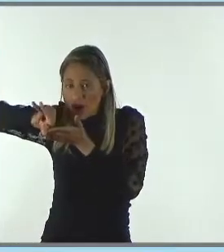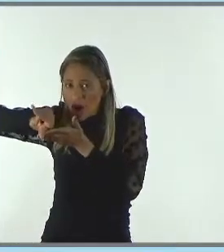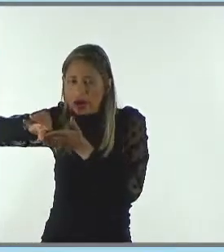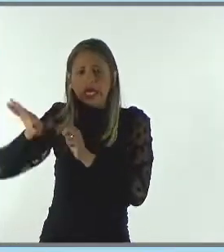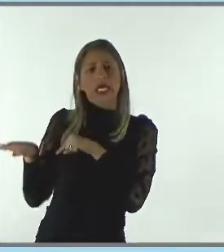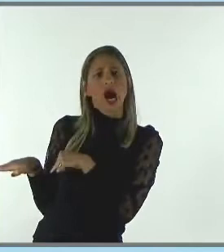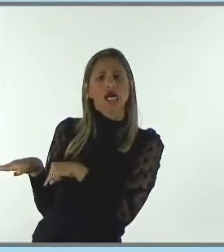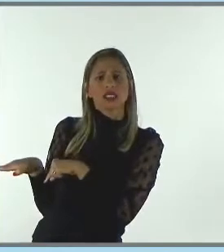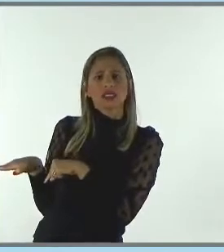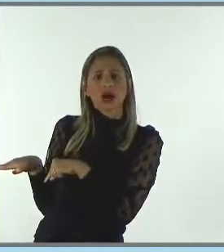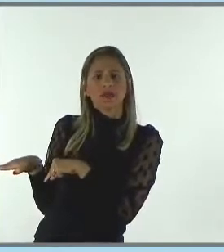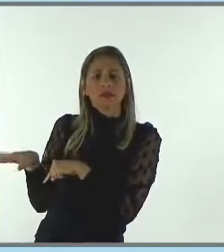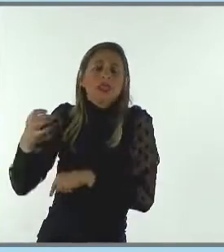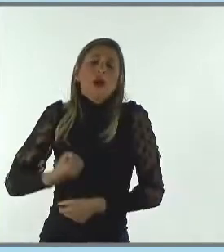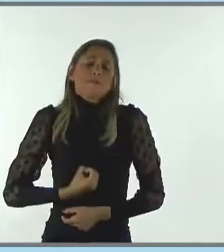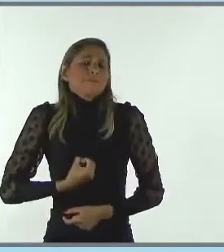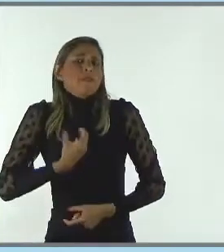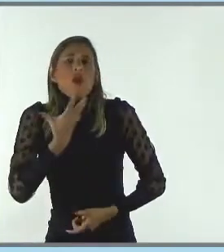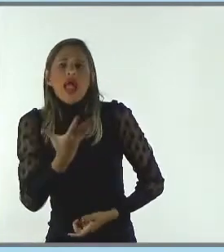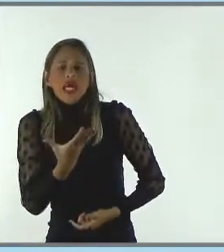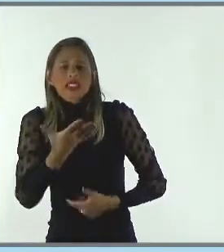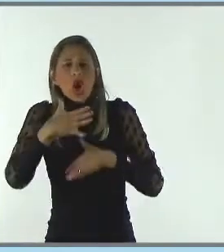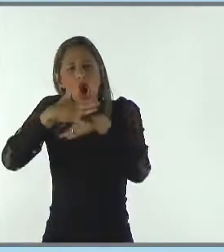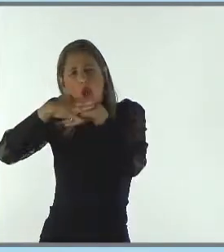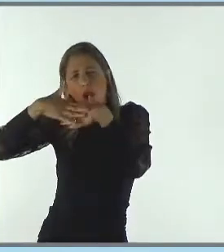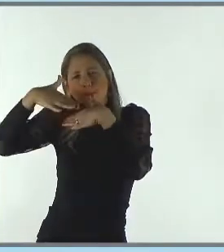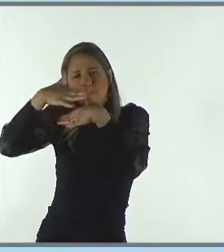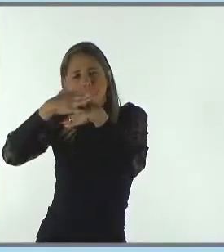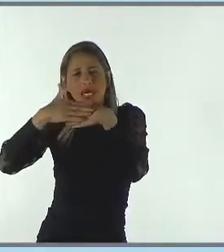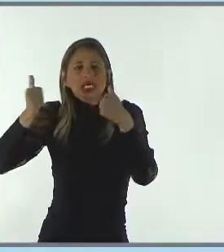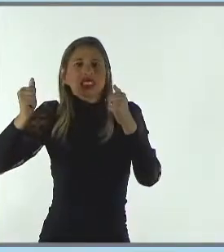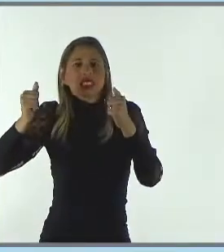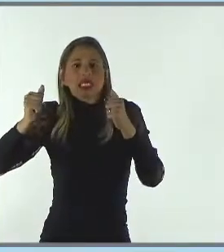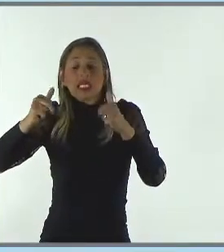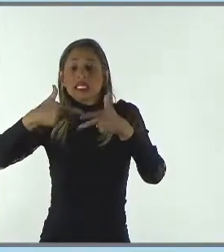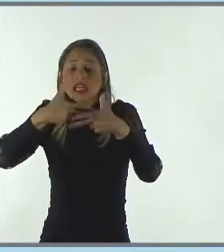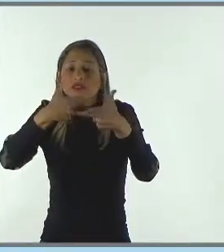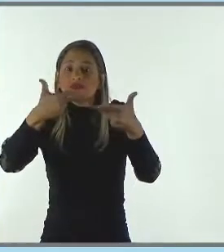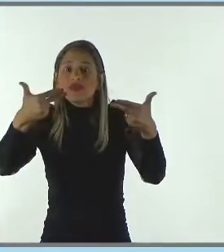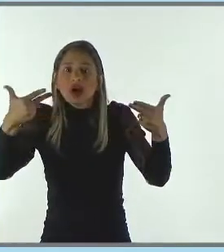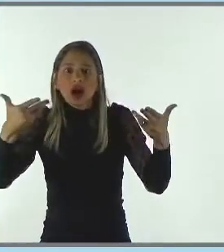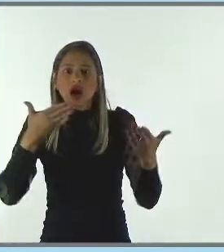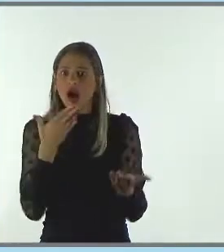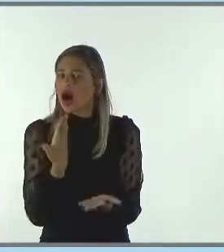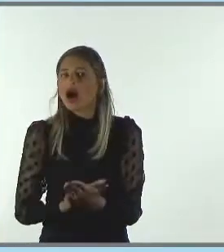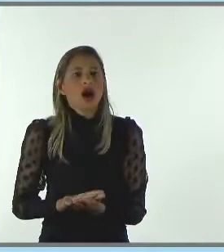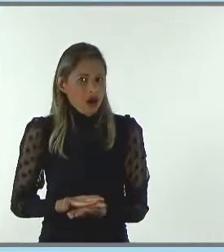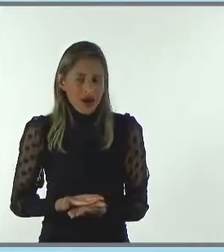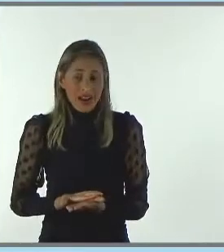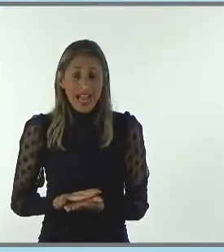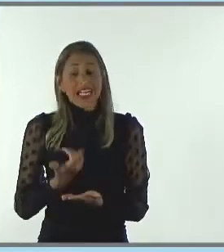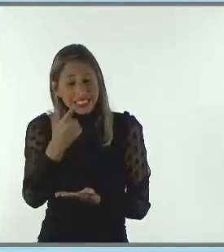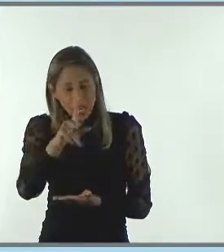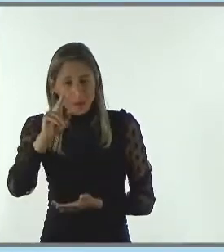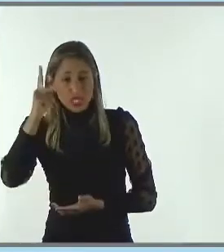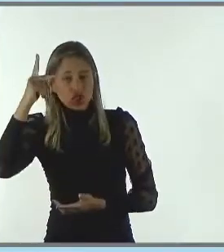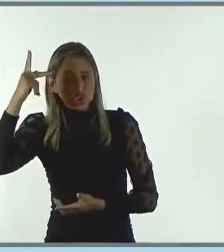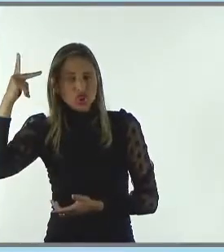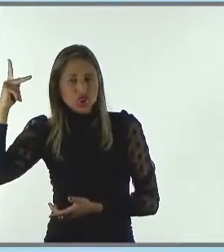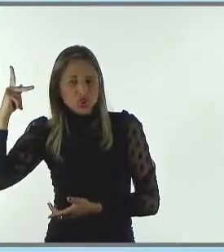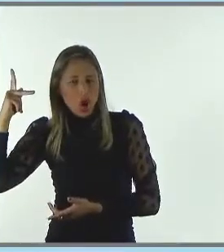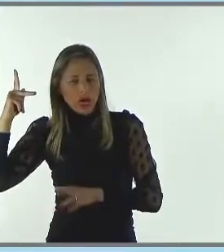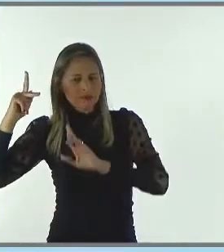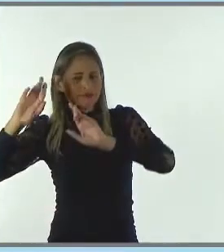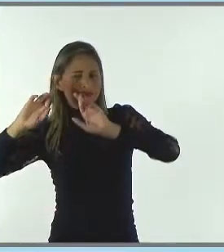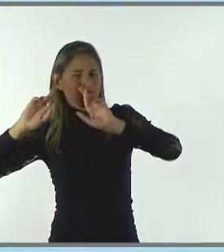infantil. Ele é poeta, ele é romancista, ele é ensaísta. E o Edmilson tem uma história um pouco